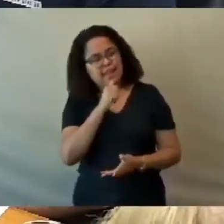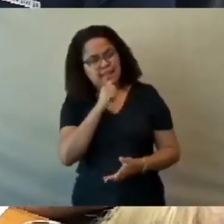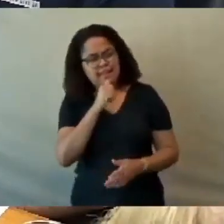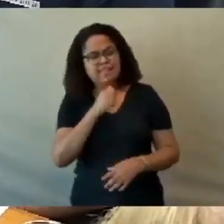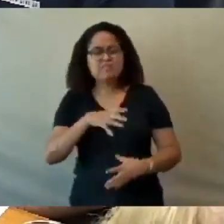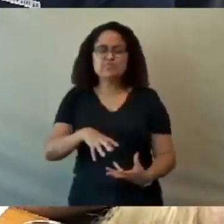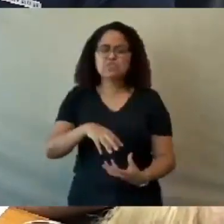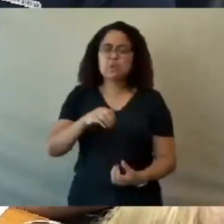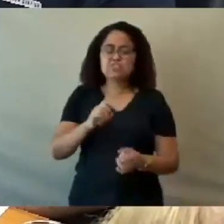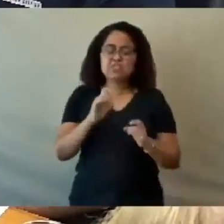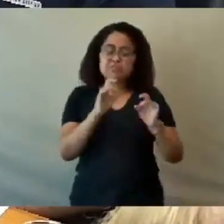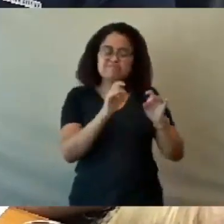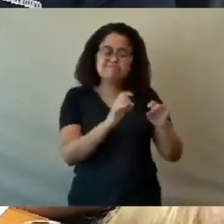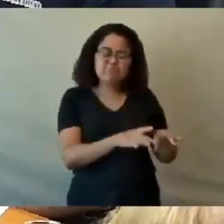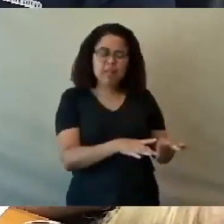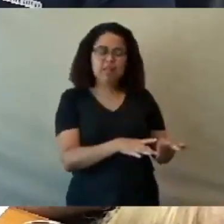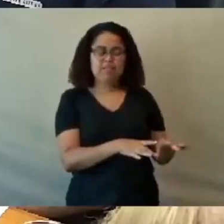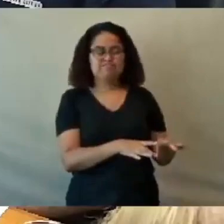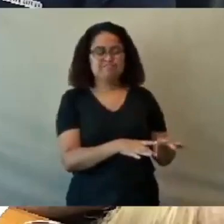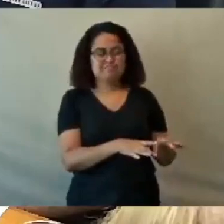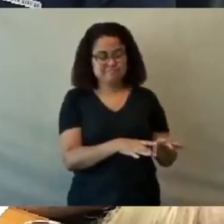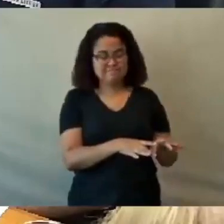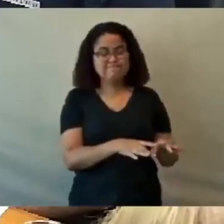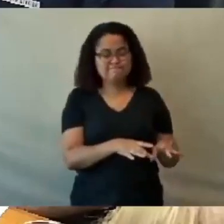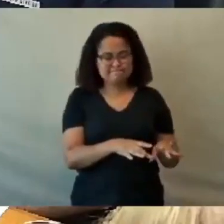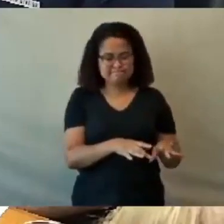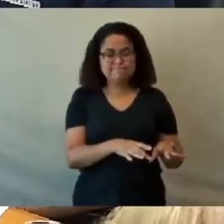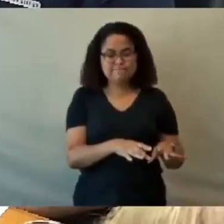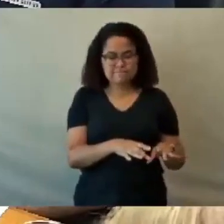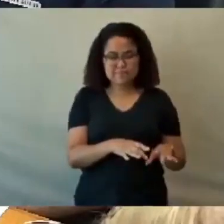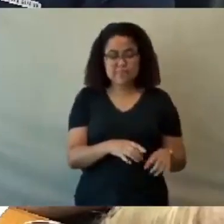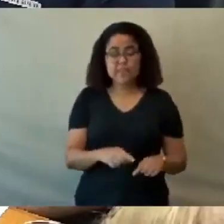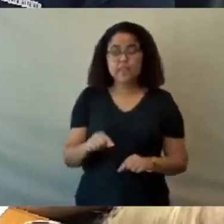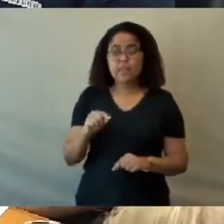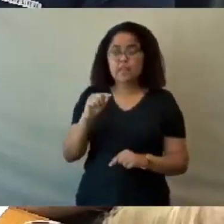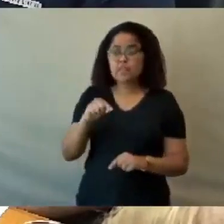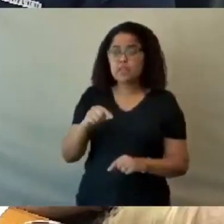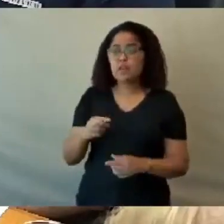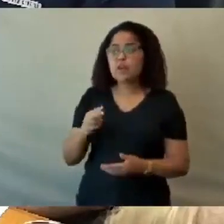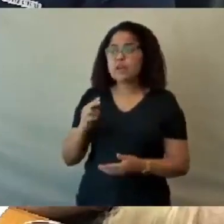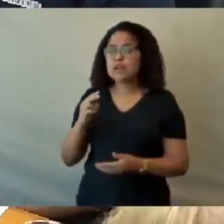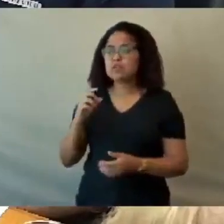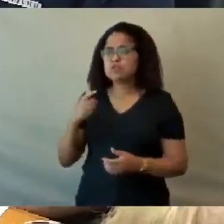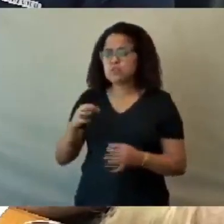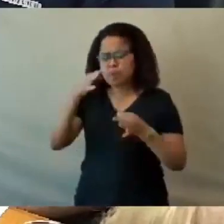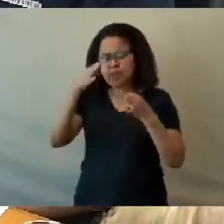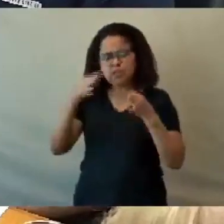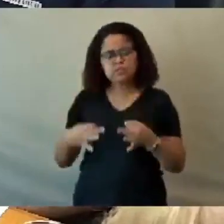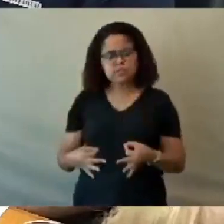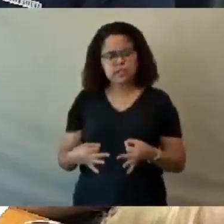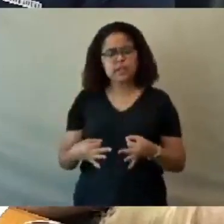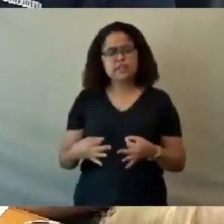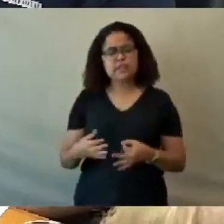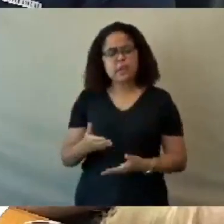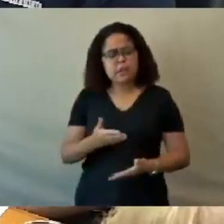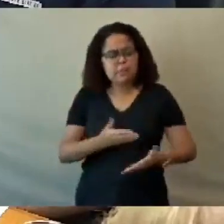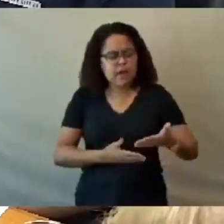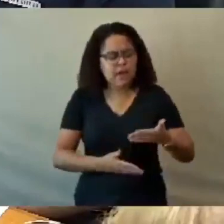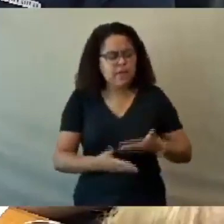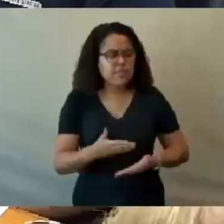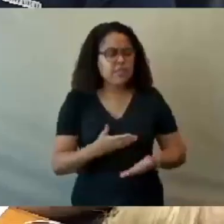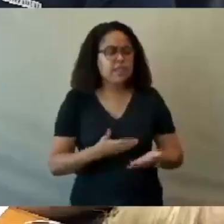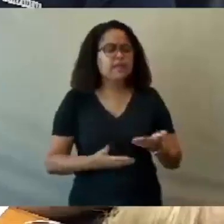gente tem um olhar, mas não da maneira que devia. Então, tratar sempre com políticas